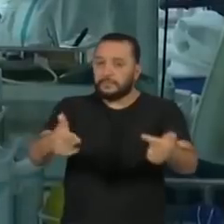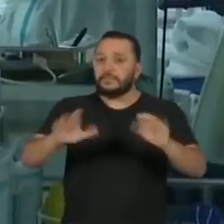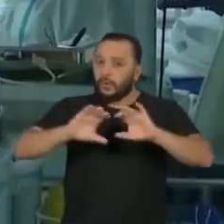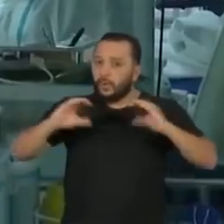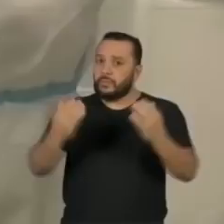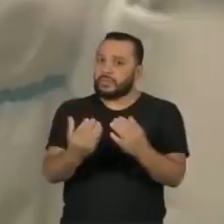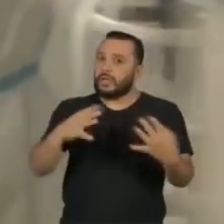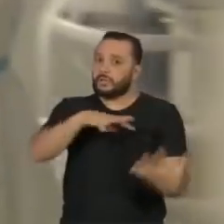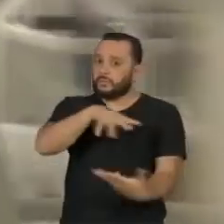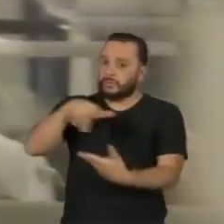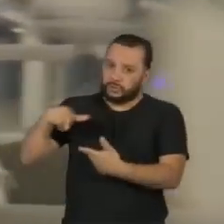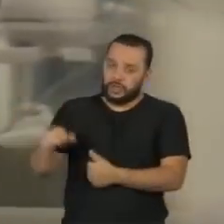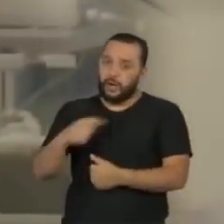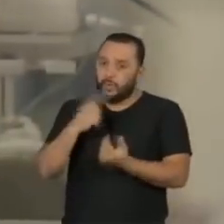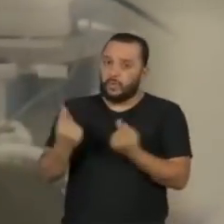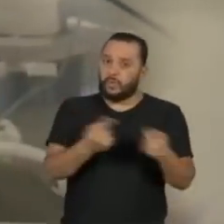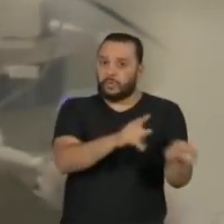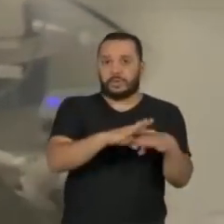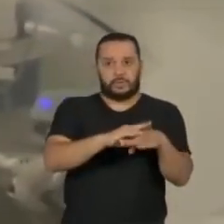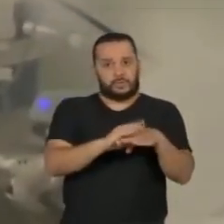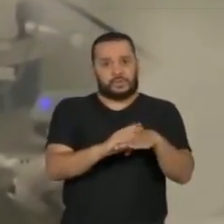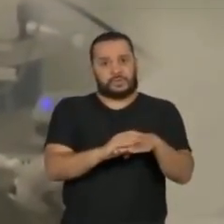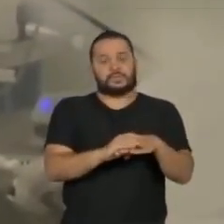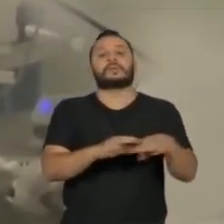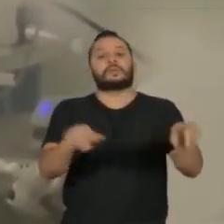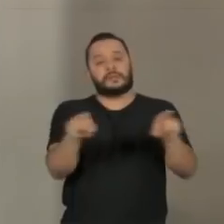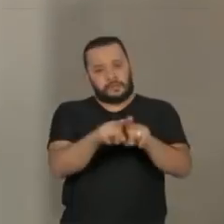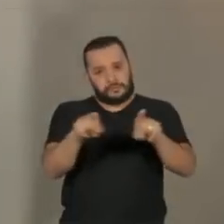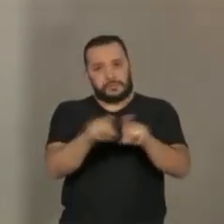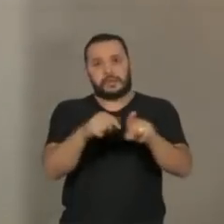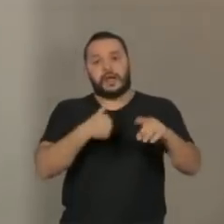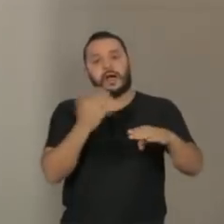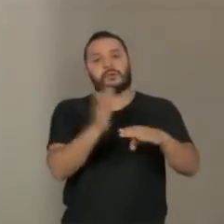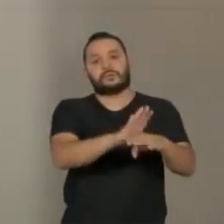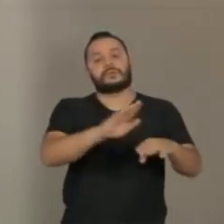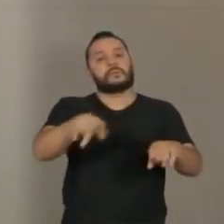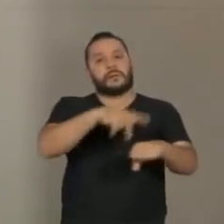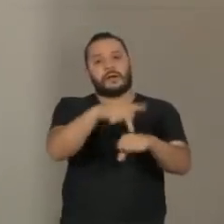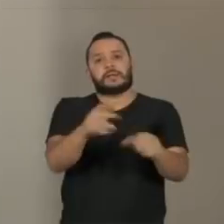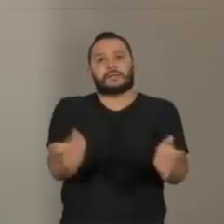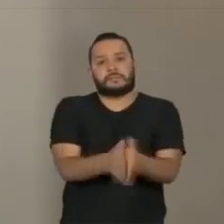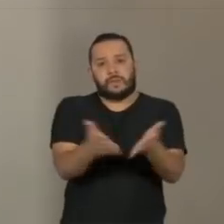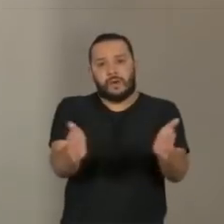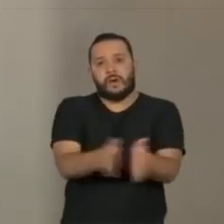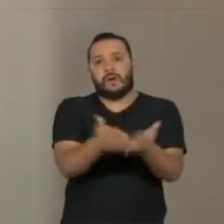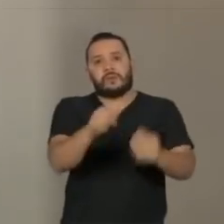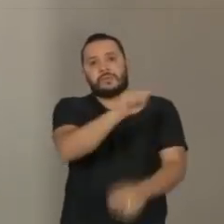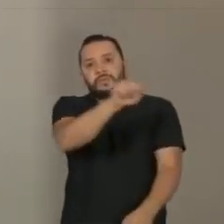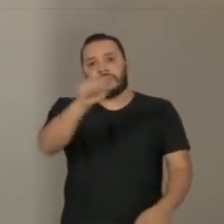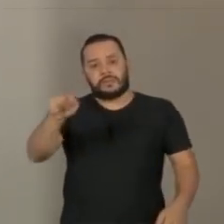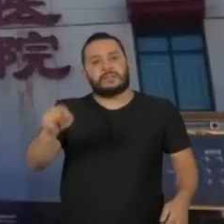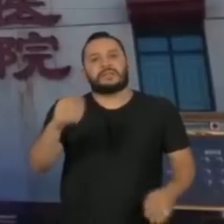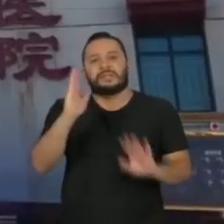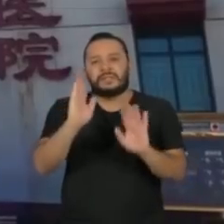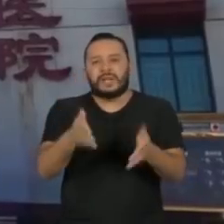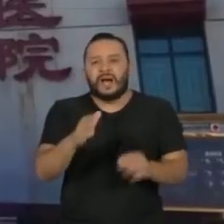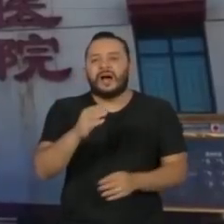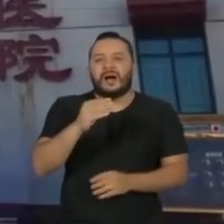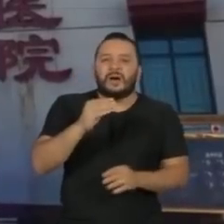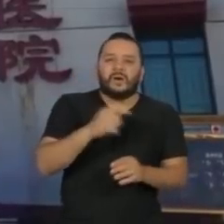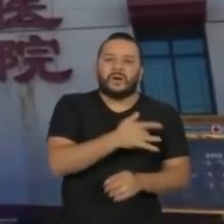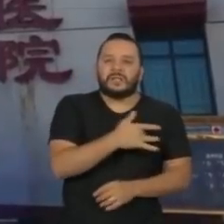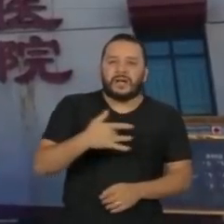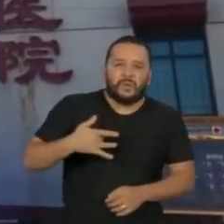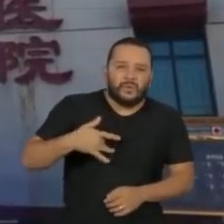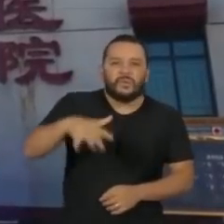comunidade internacional contra a doença, que ajude principalmente os países pobres com sistema de saúde mais frágil. Na China,